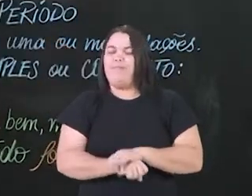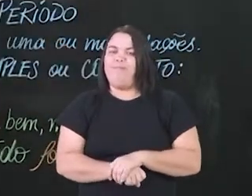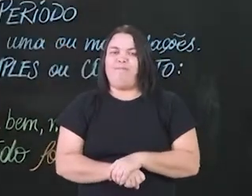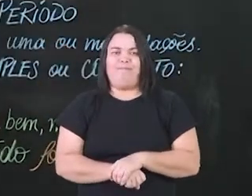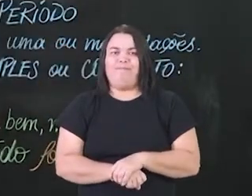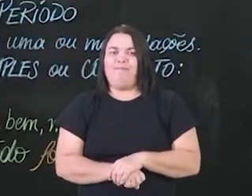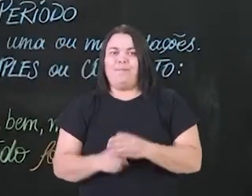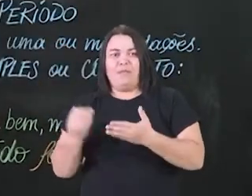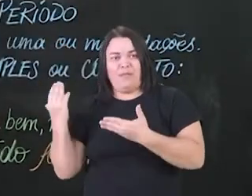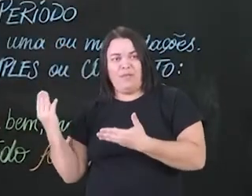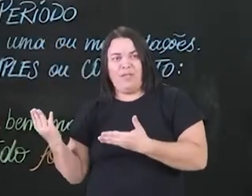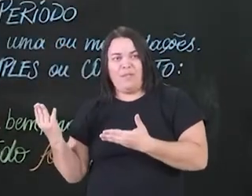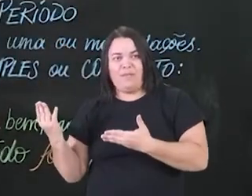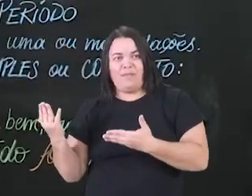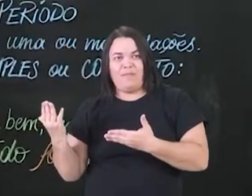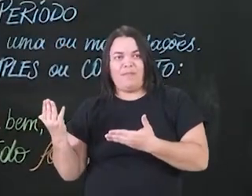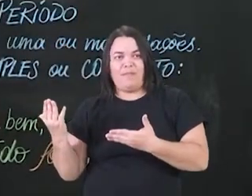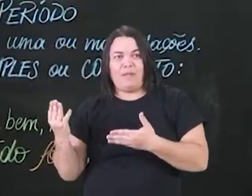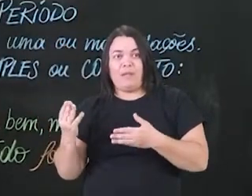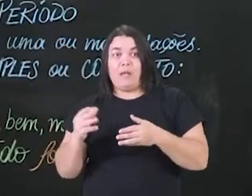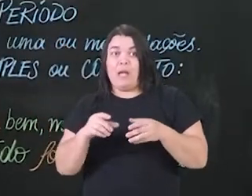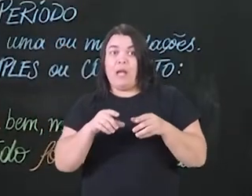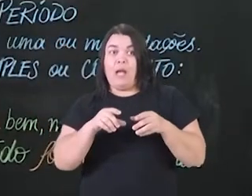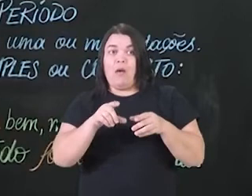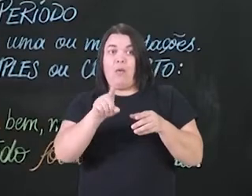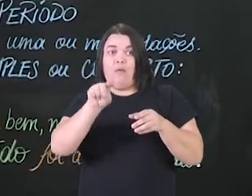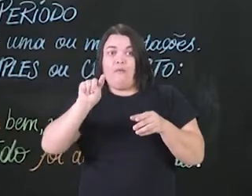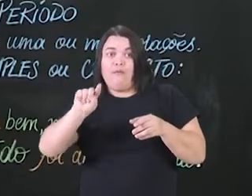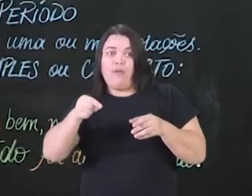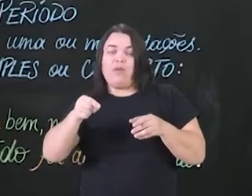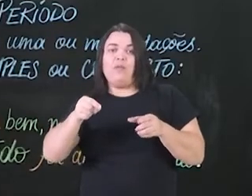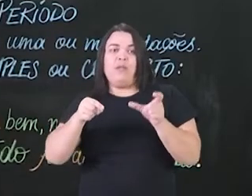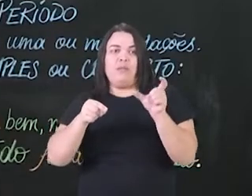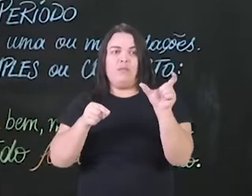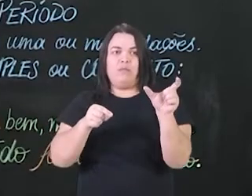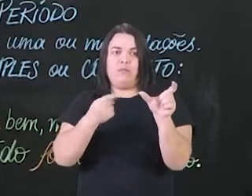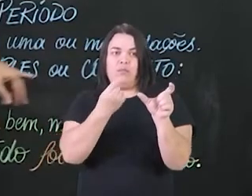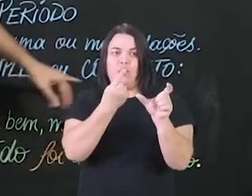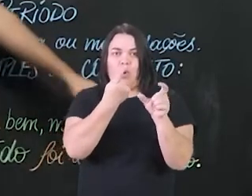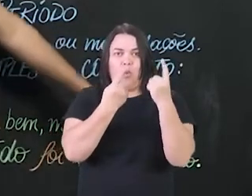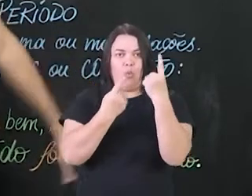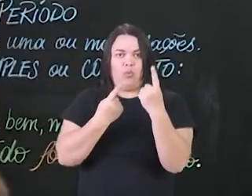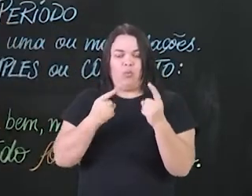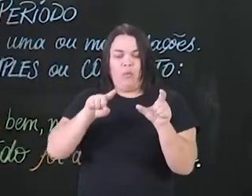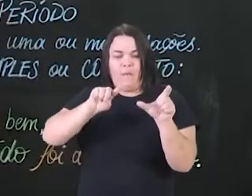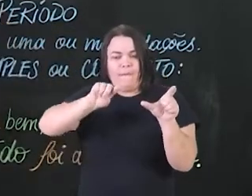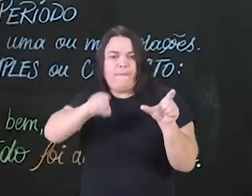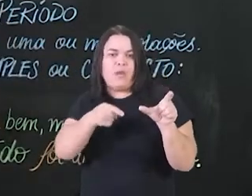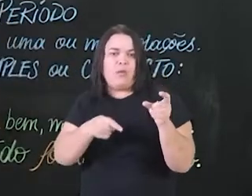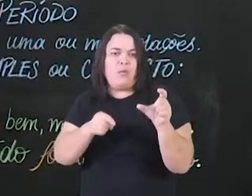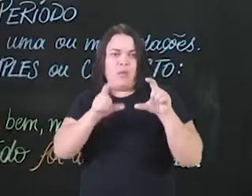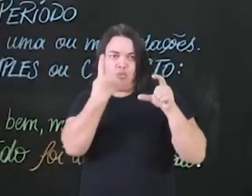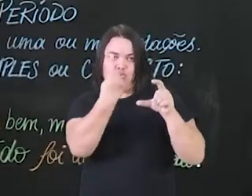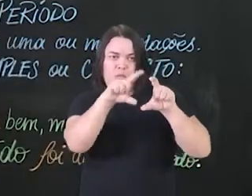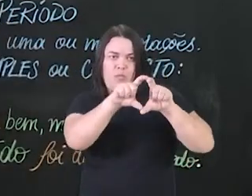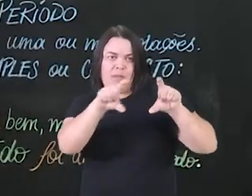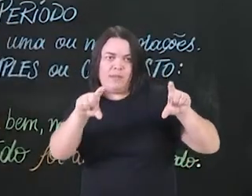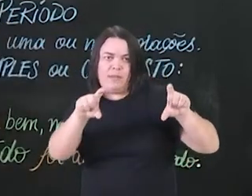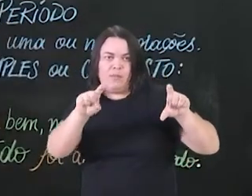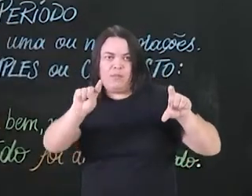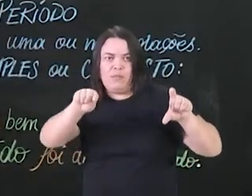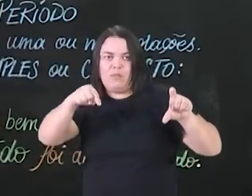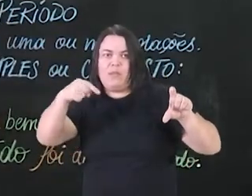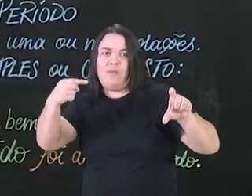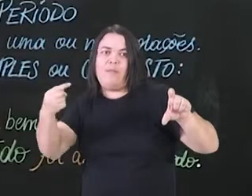aqui do ponto. O time jogou bem, mas não venceu. E tenho dois verbos. Esses